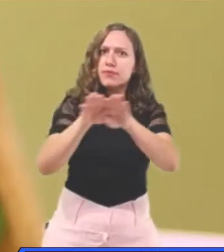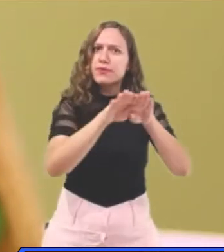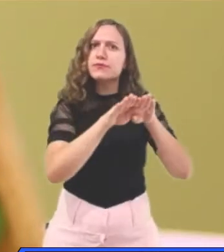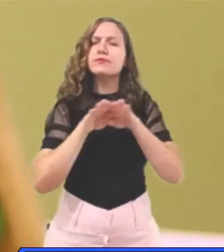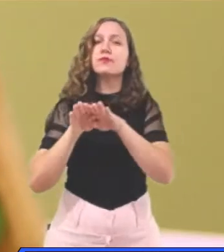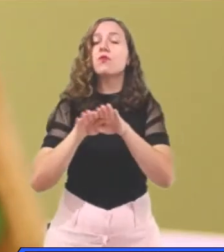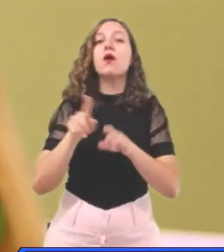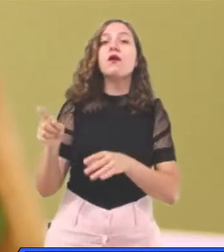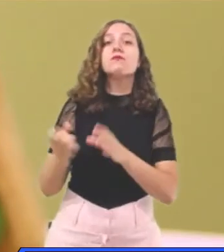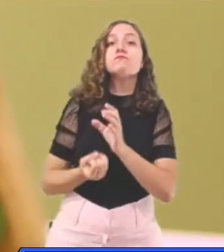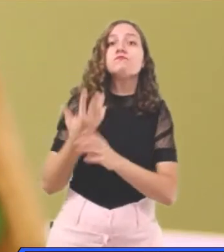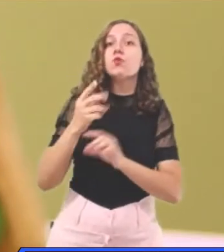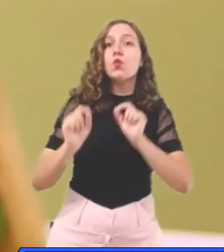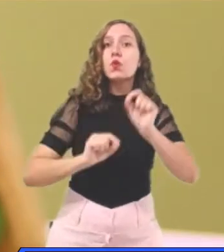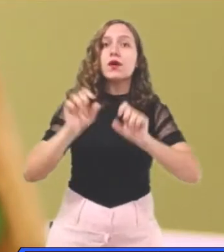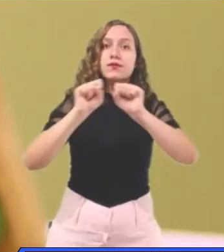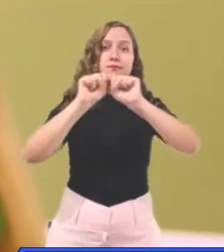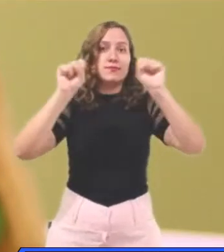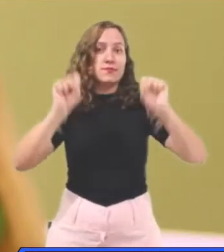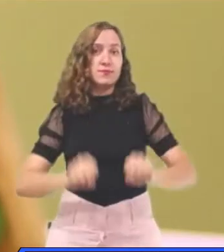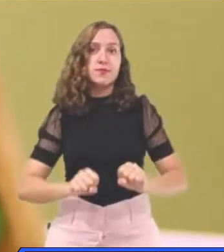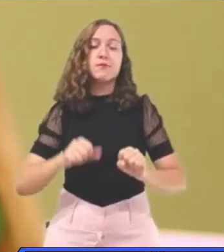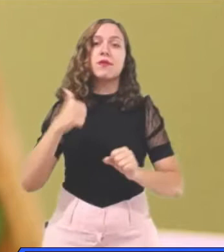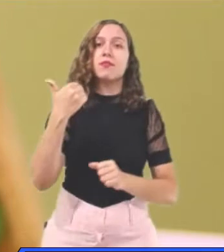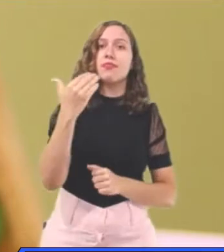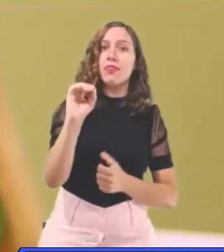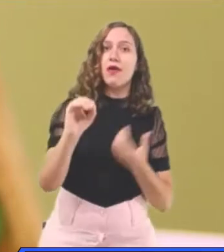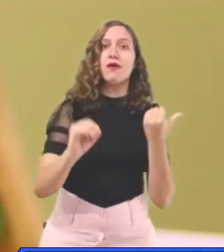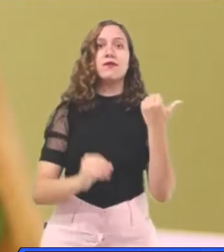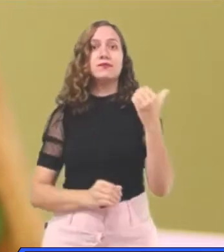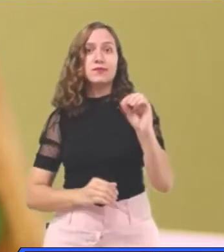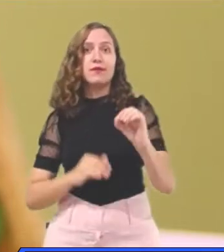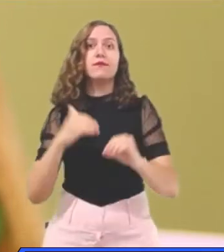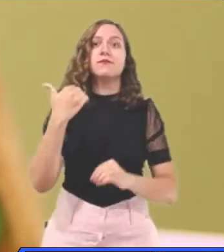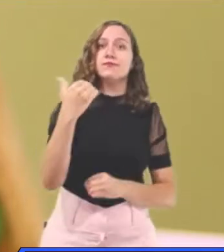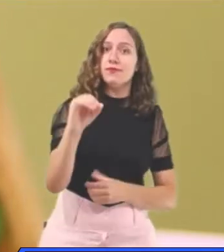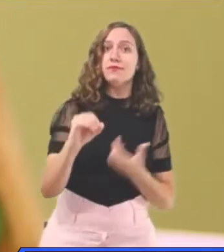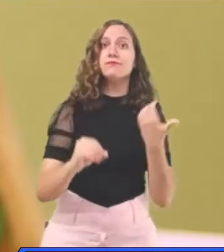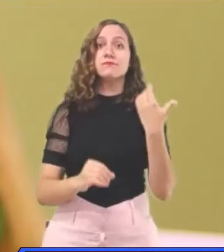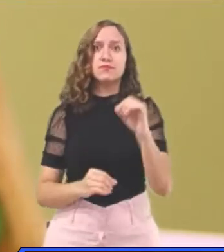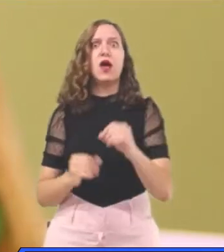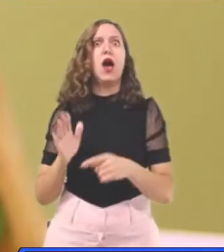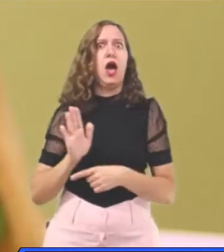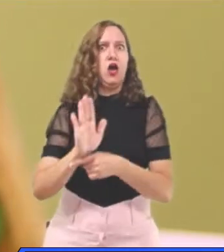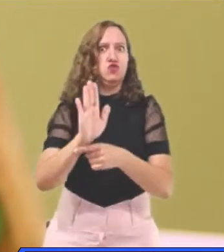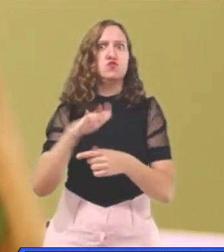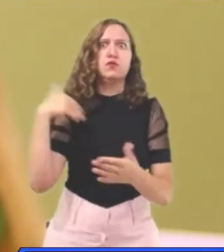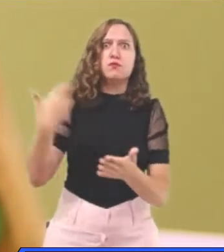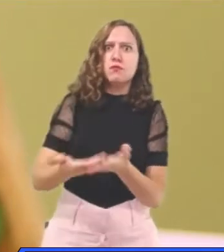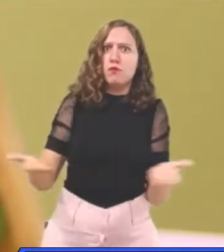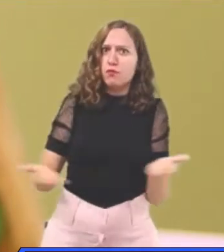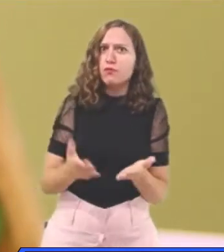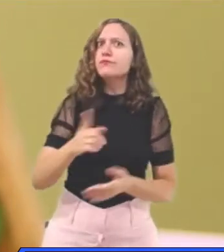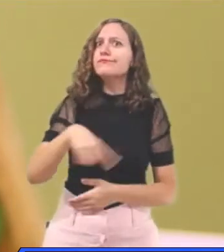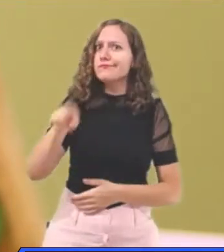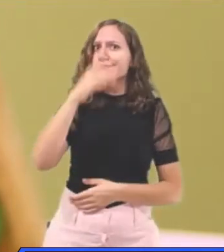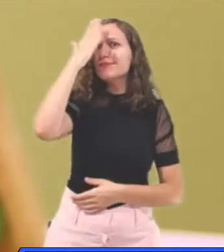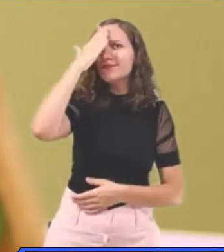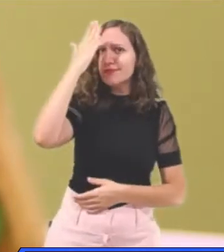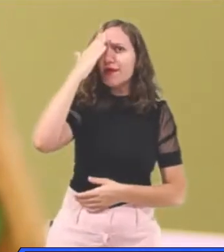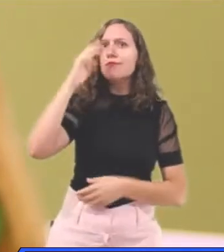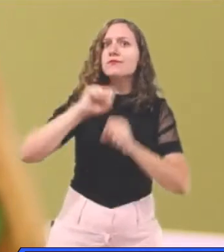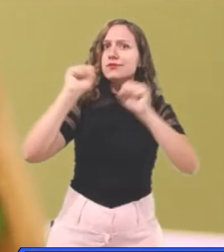o sistema métrico decimal. Isso ajudou muito. Se você se lembra, o nosso sistema de numeração